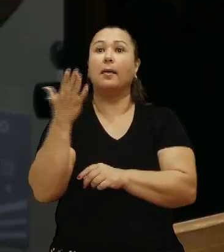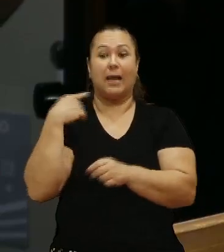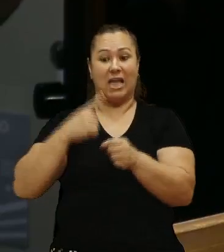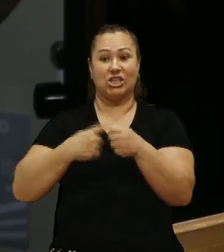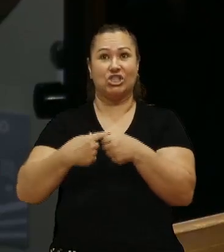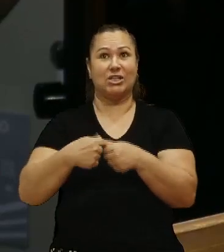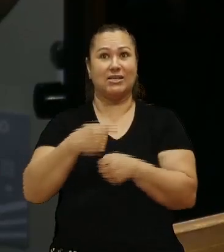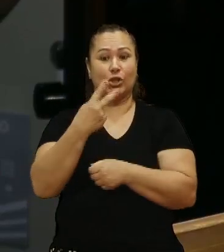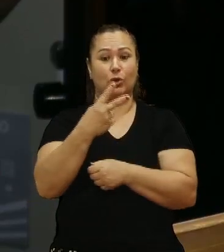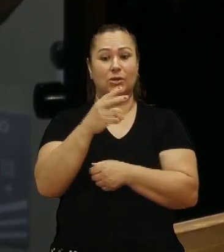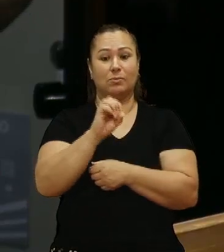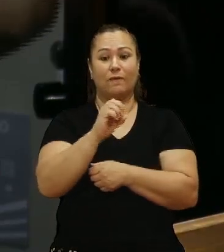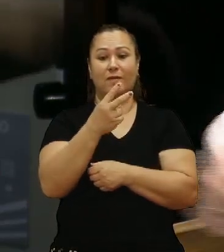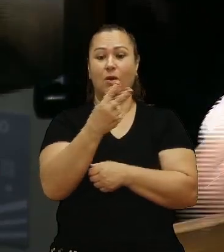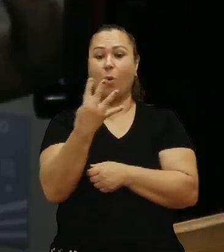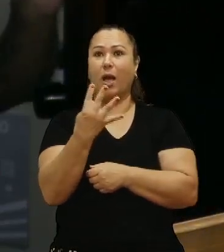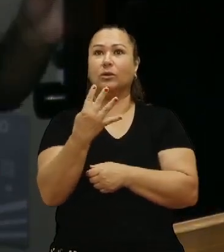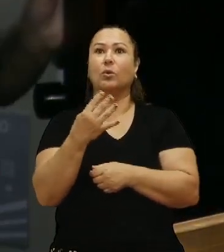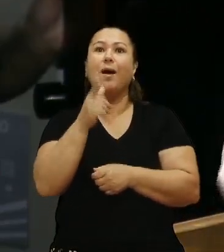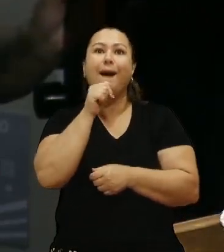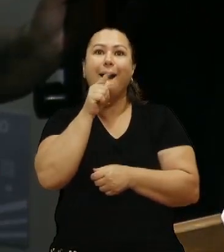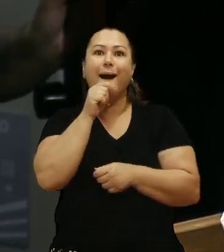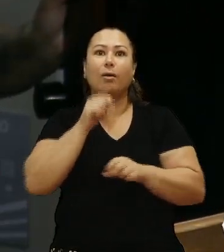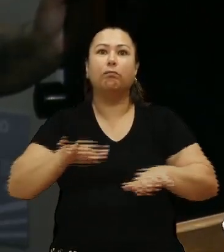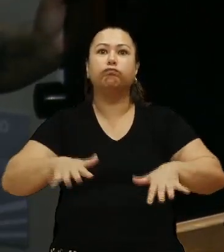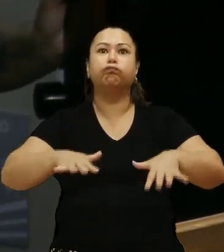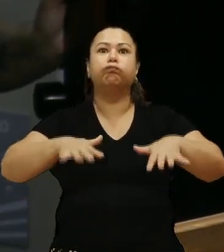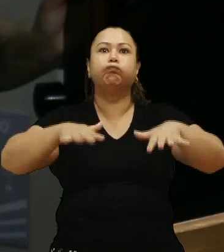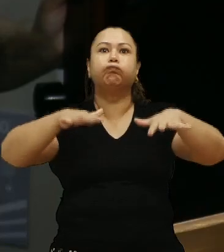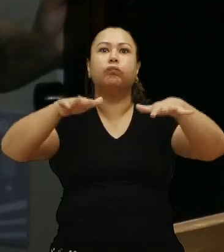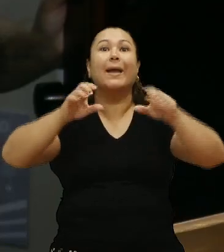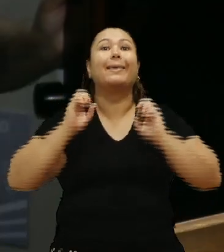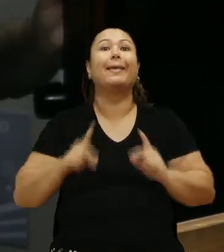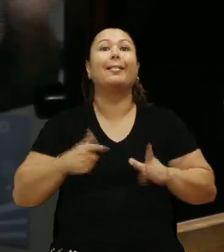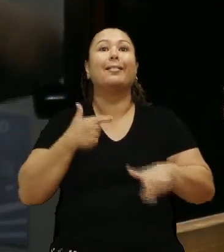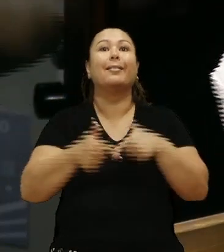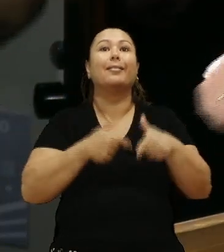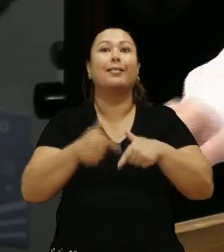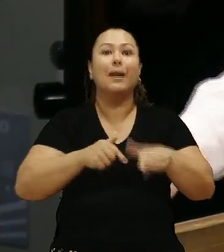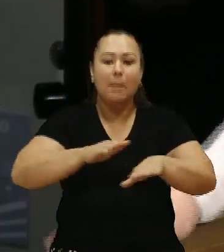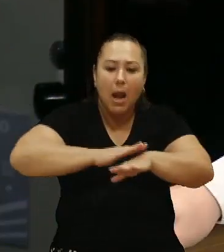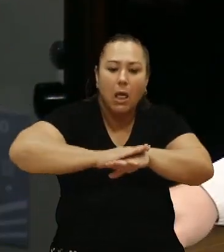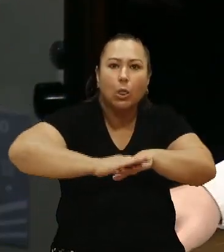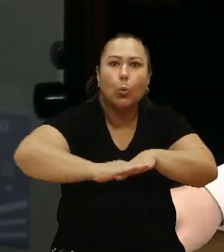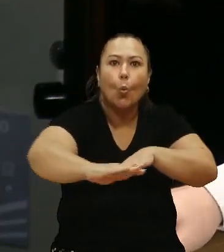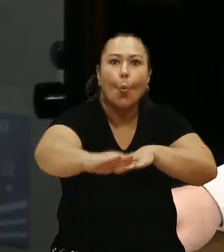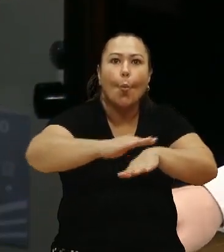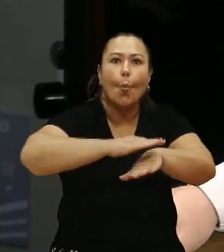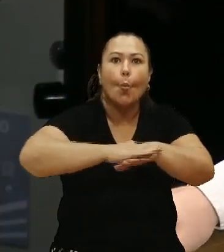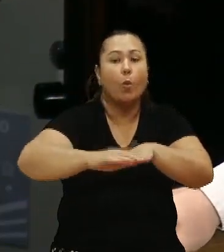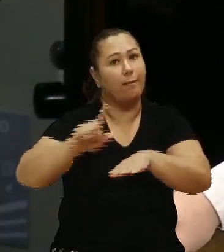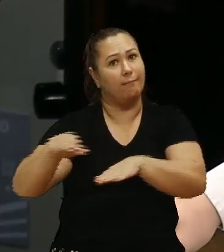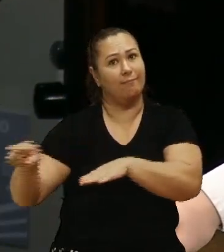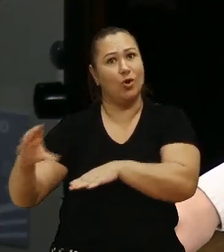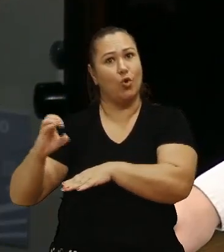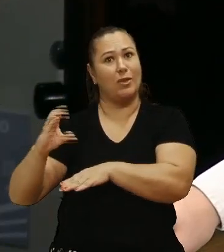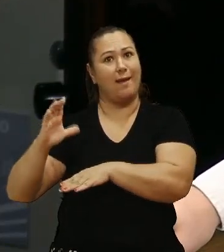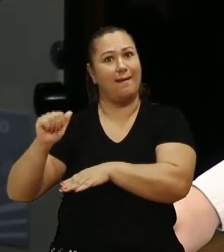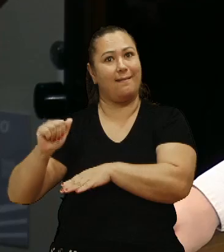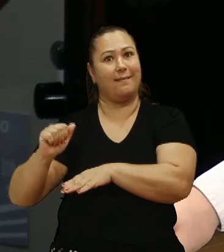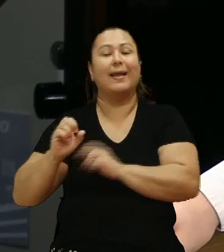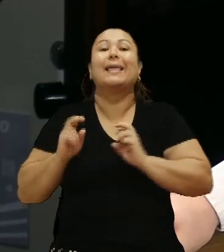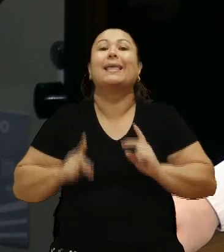em 2024, quem é que estava botando asfalto? Quem estava botando asfalto era a Codeca. Quem é que estava